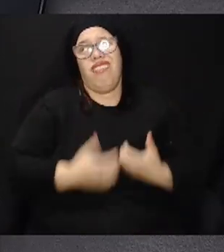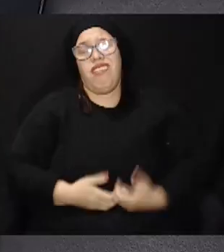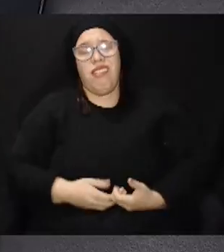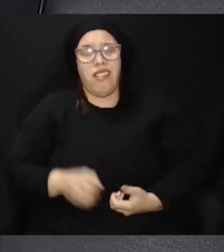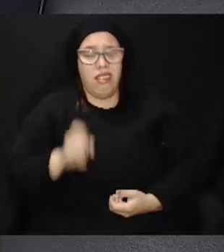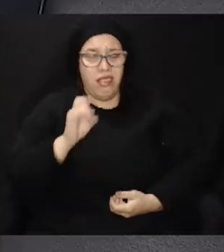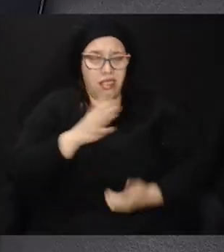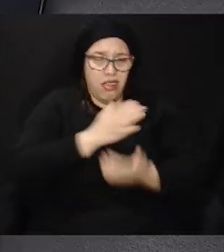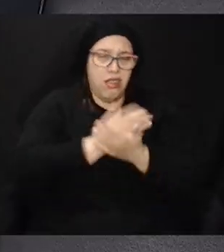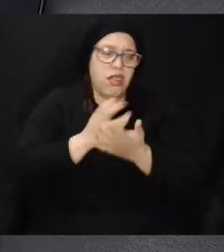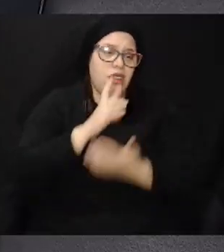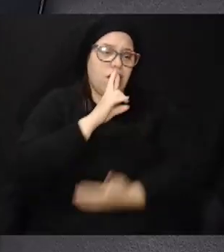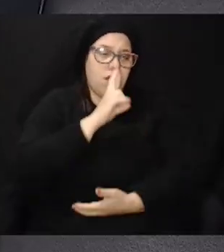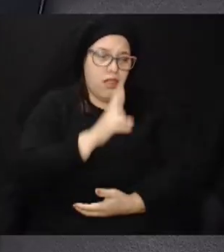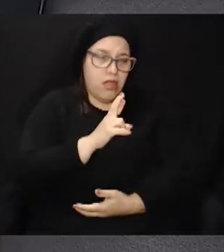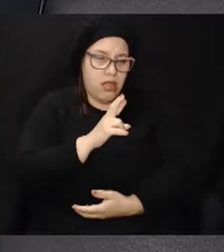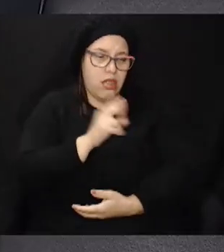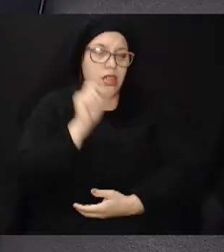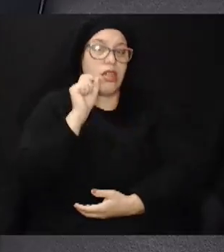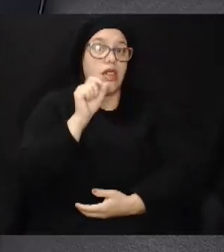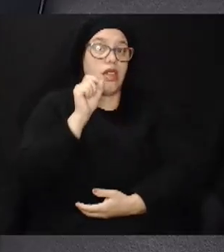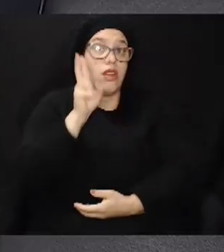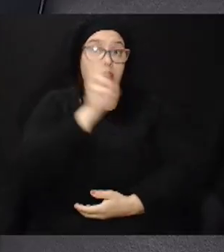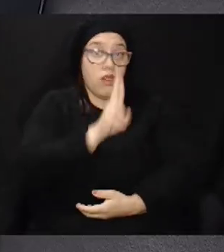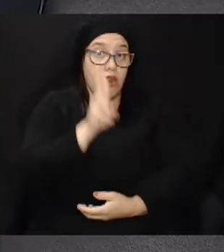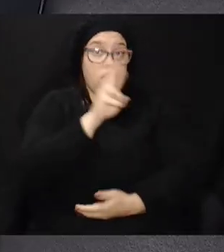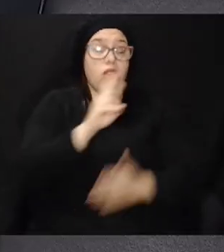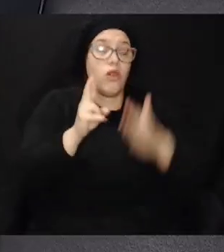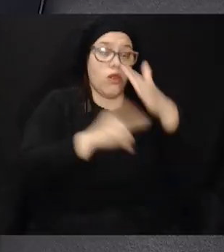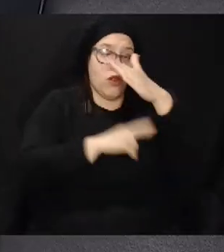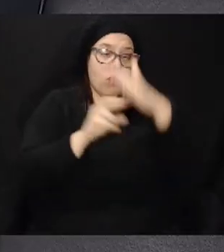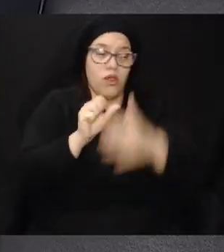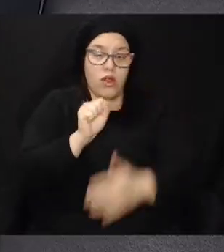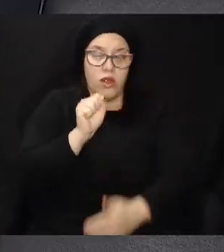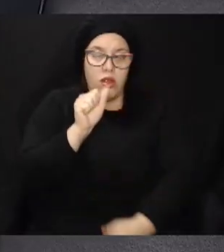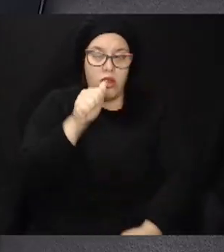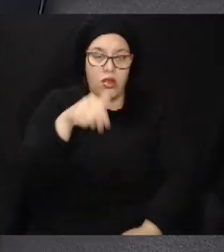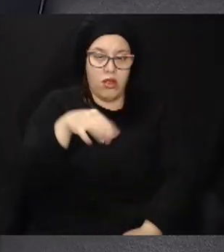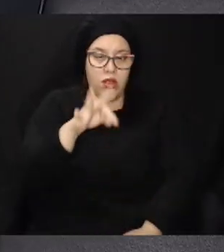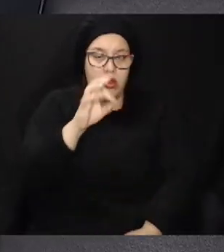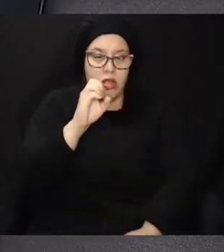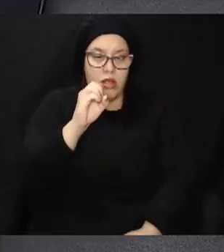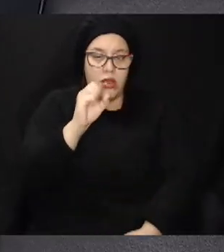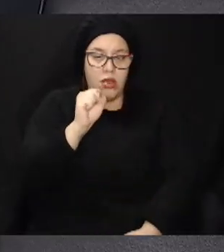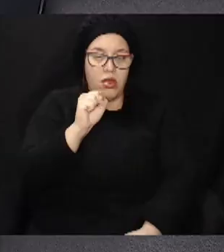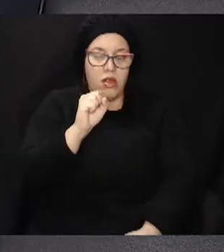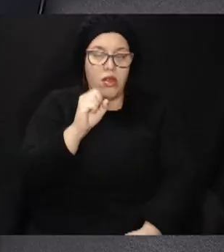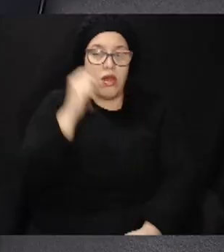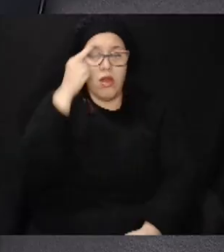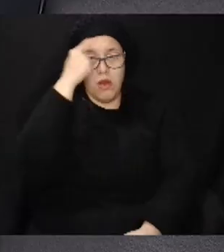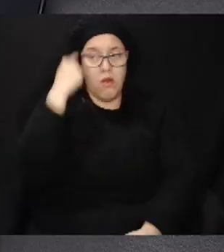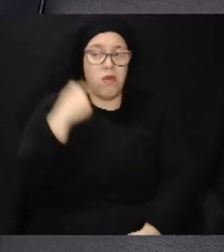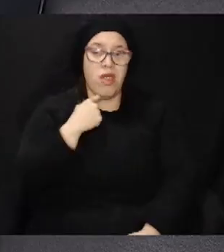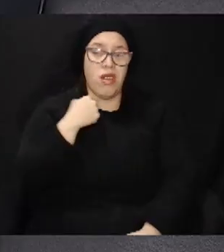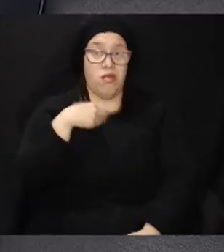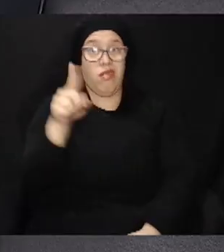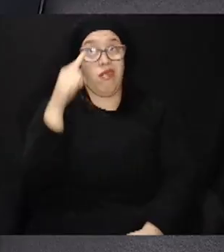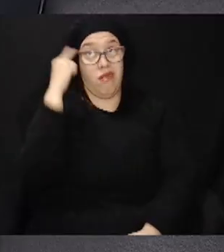resolver. Porque quem usa a rodovia Santos Dumont todos os dias sabe, é meia hora para ir, meia hora para voltar.